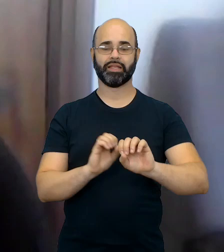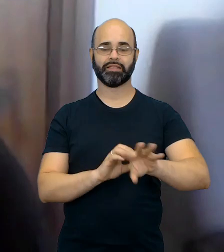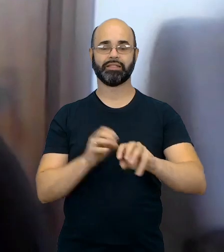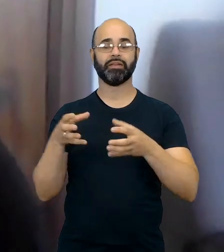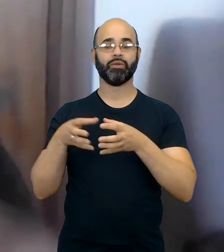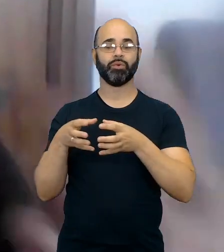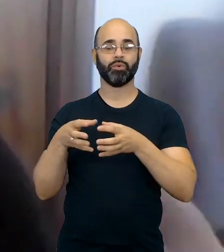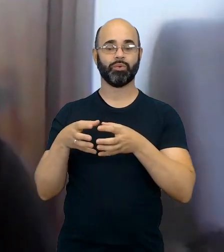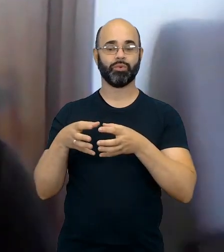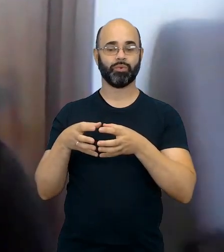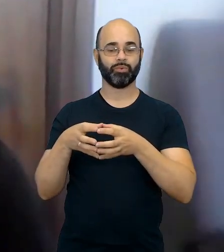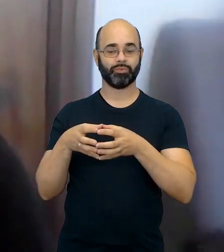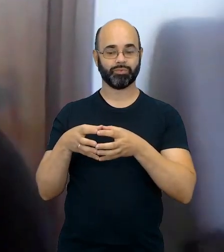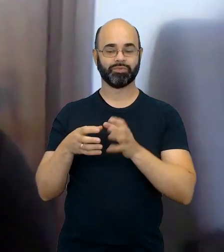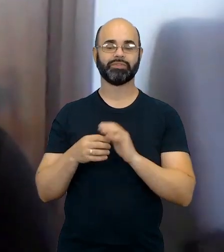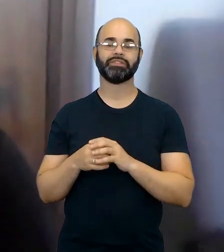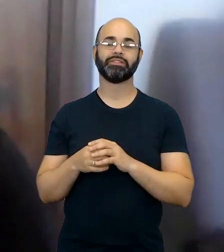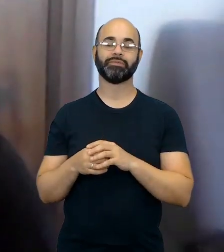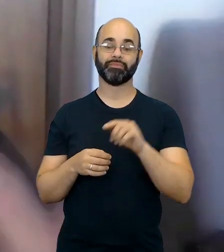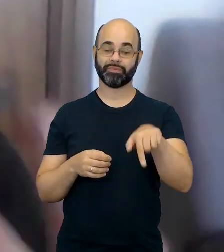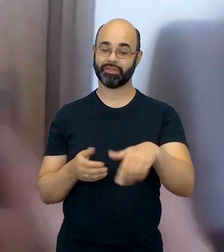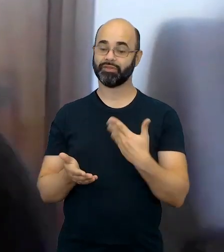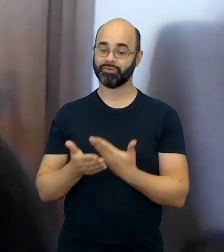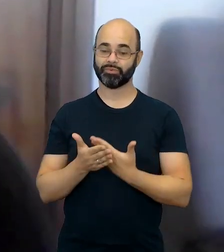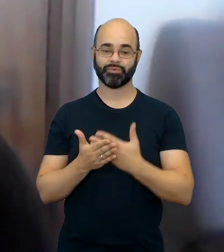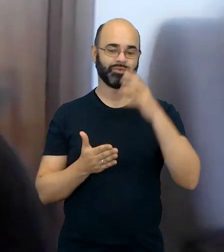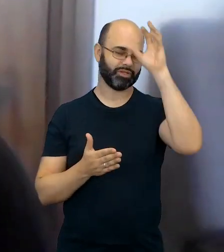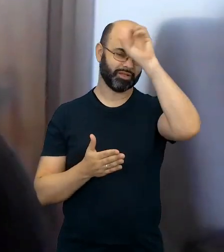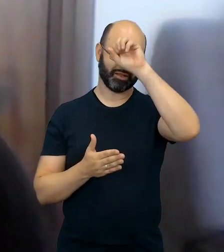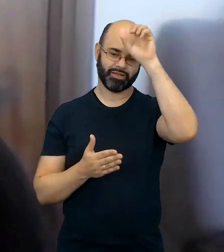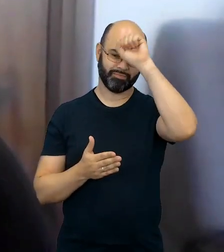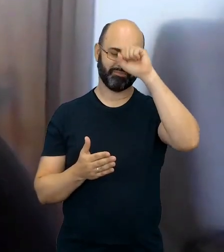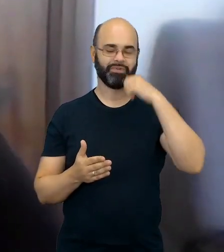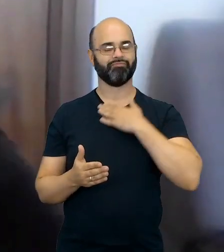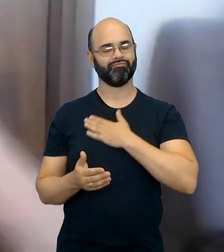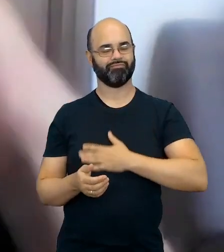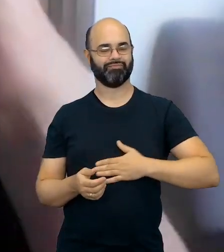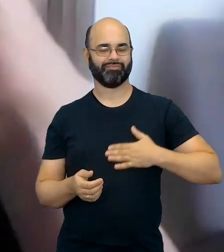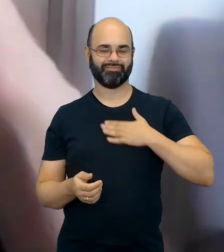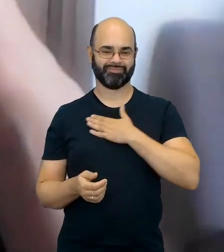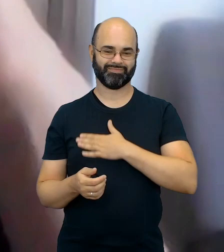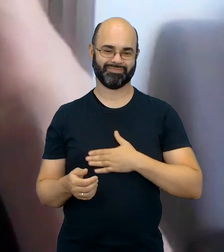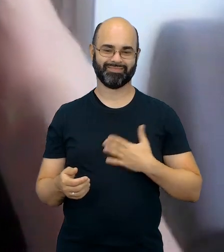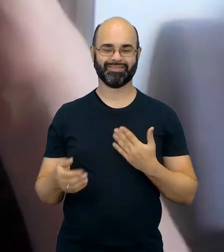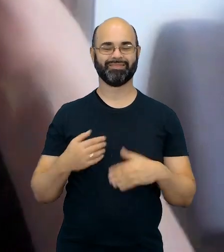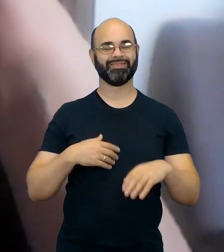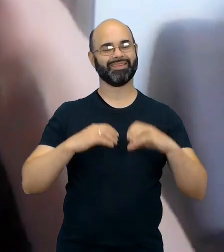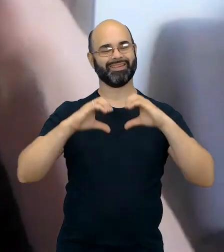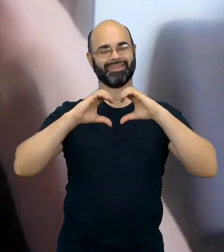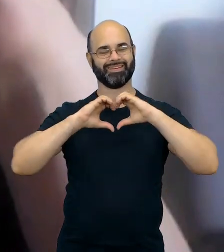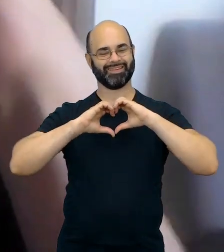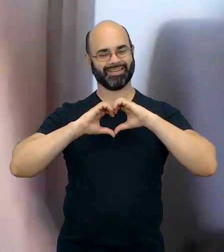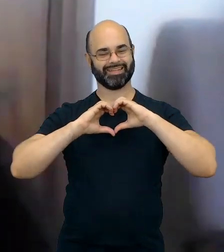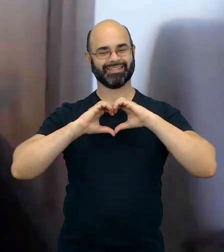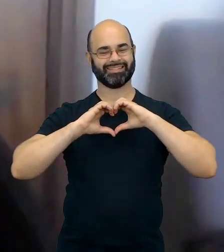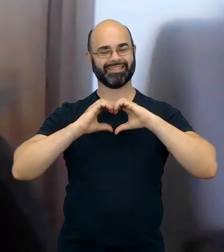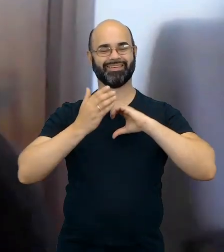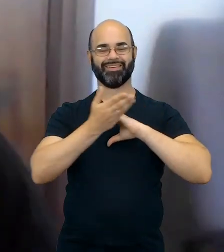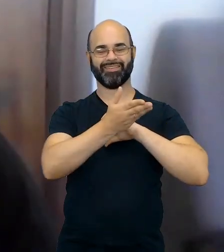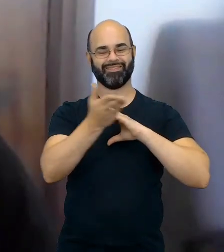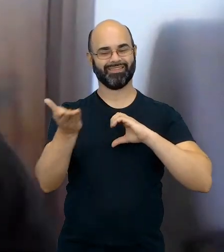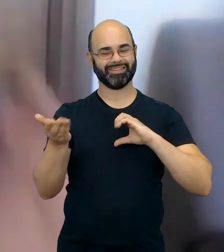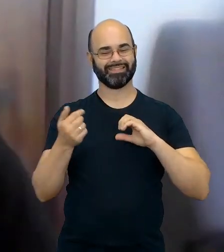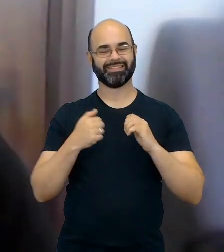estar aqui estudando, né, esse momento de estudos. Eu sempre falo, meu coração está sempre com